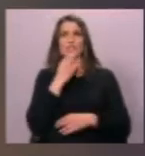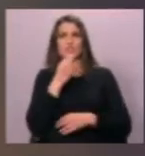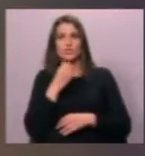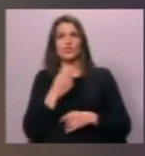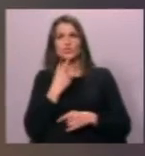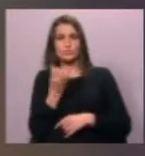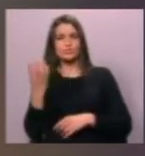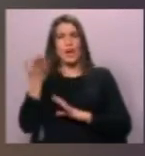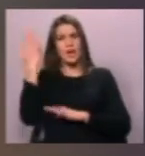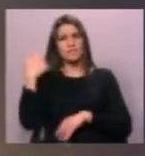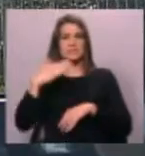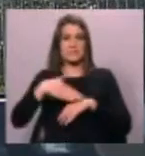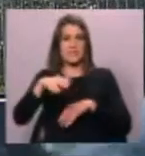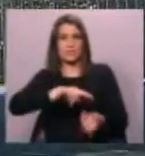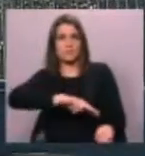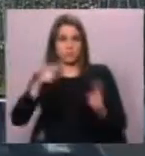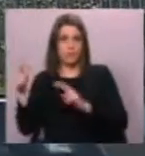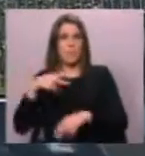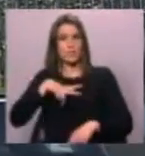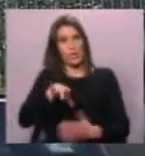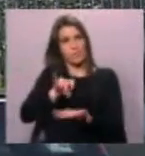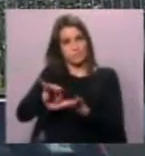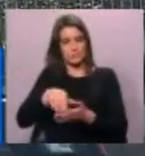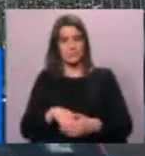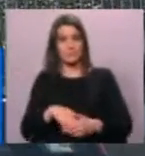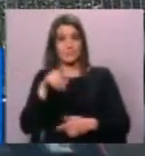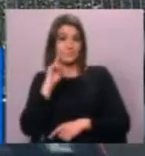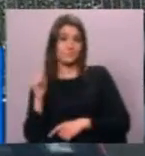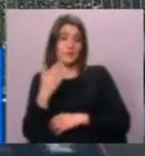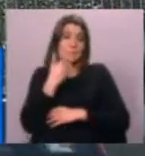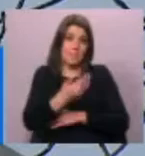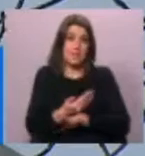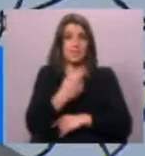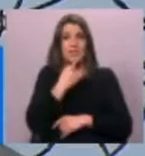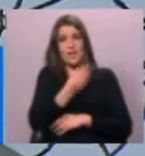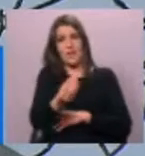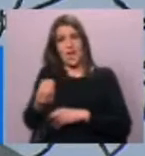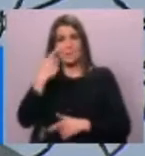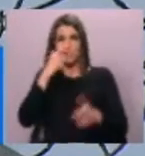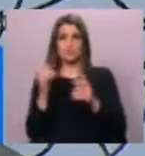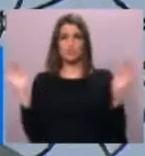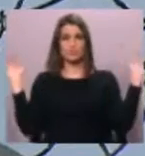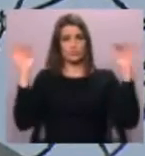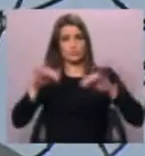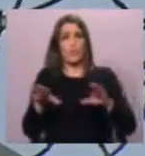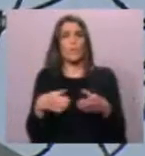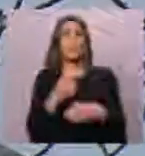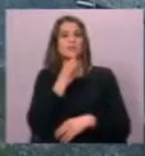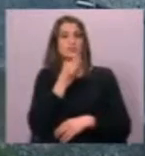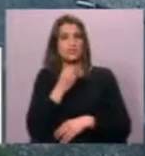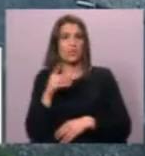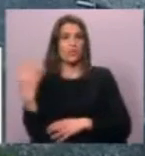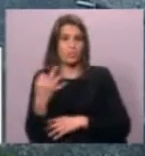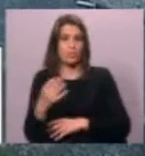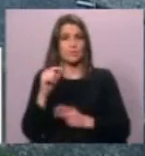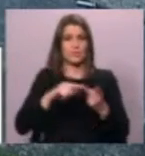after they left Portugal. O pedido de Pipa é apenas um entre os muitos que chegaram à comunidade israelita do Porto e de Lisboa. A